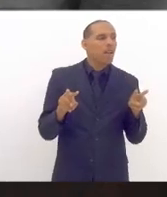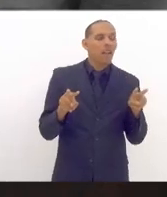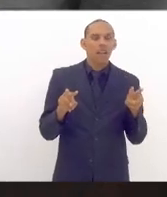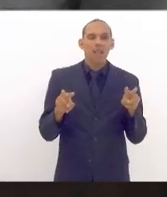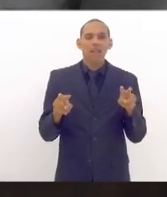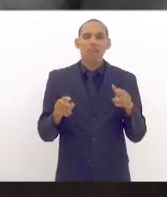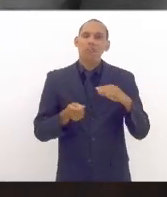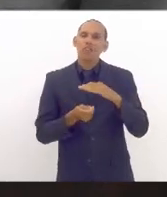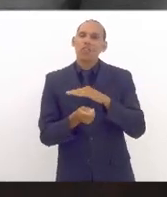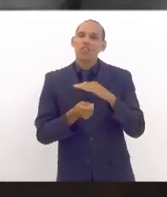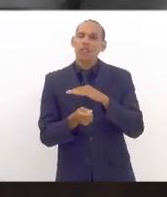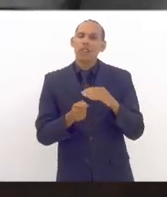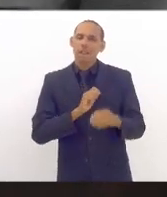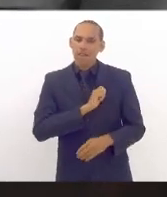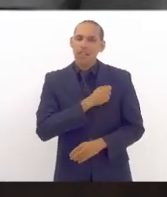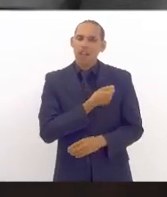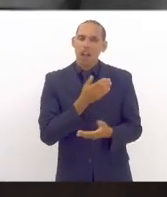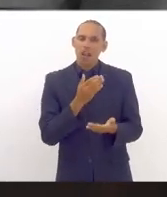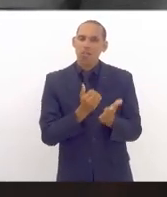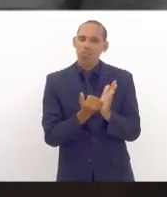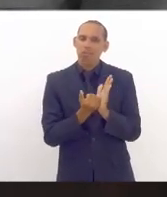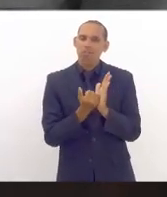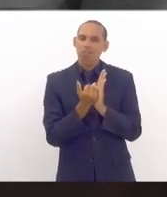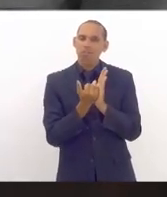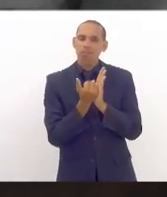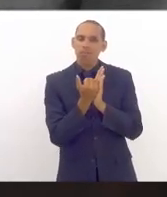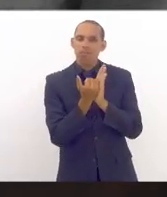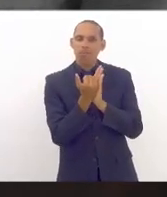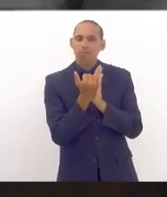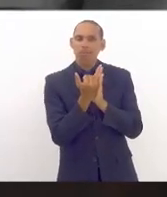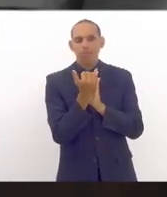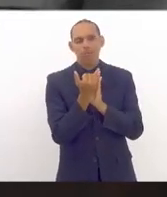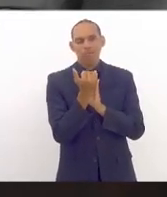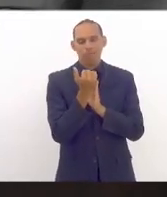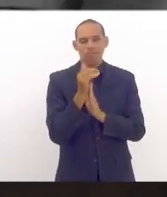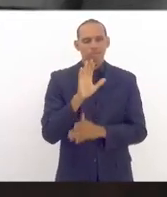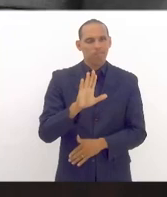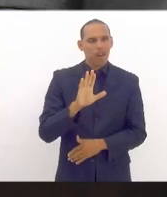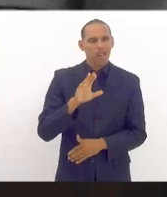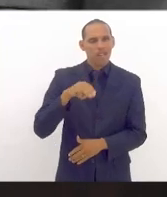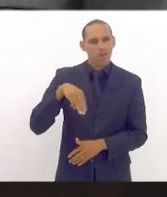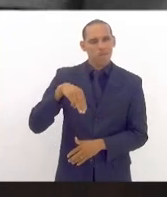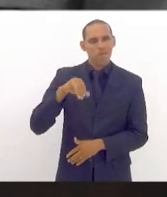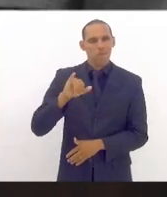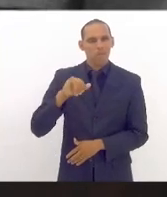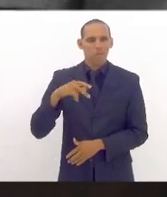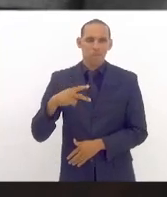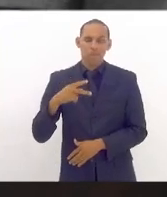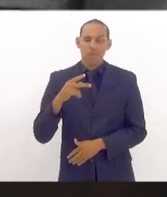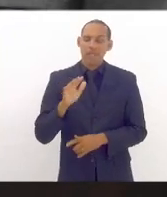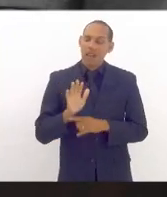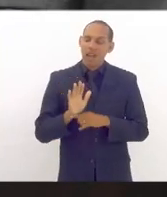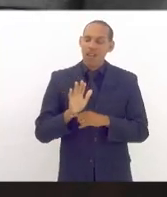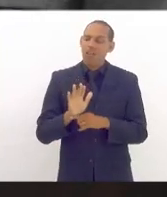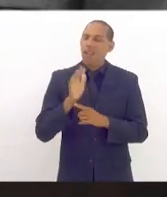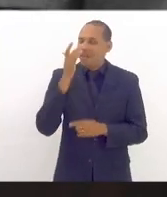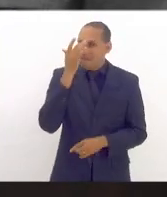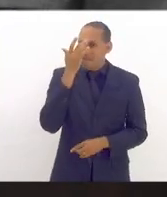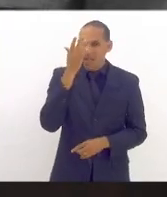fiscais se acumulando então com esta Matriz Vai facilitar